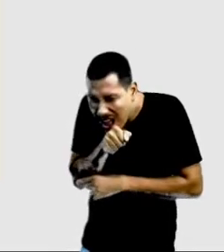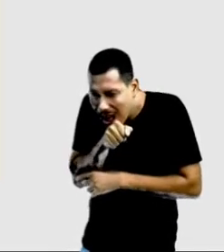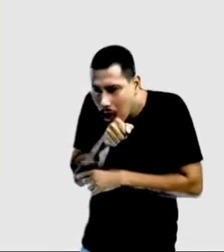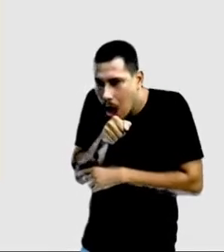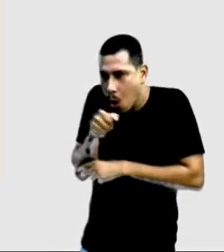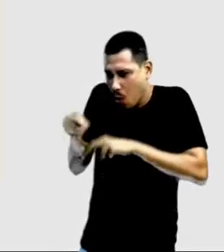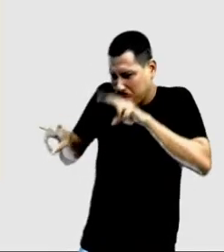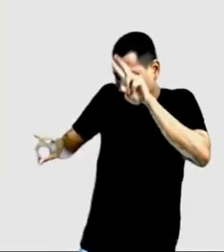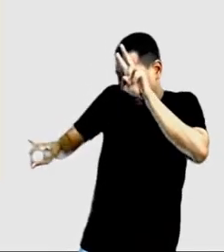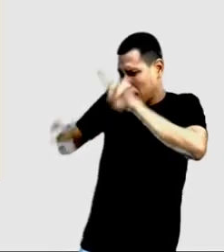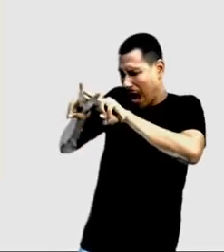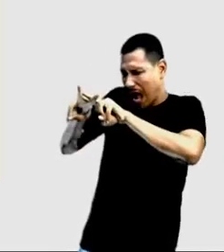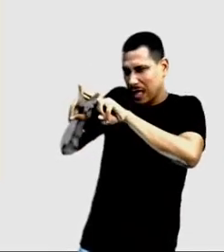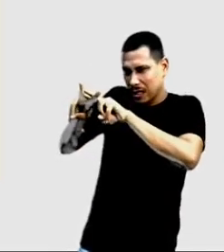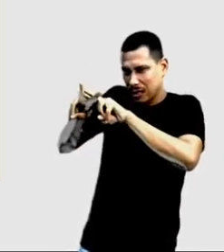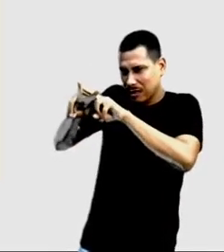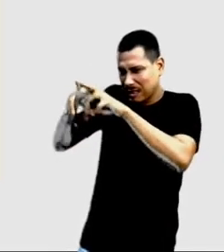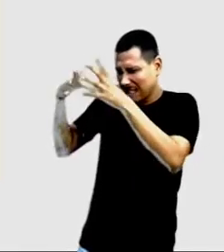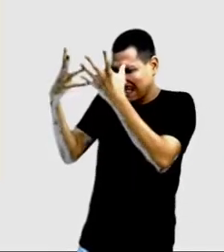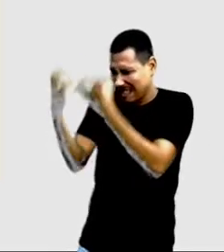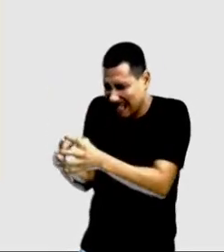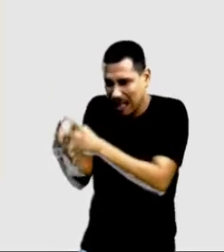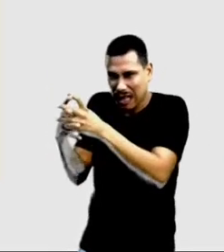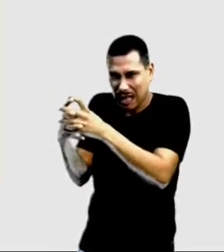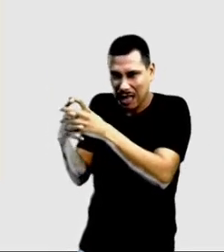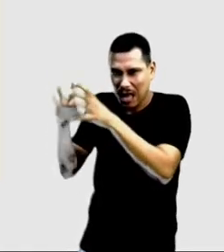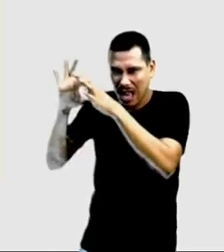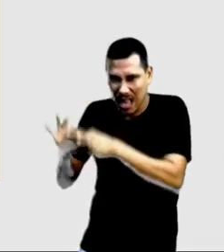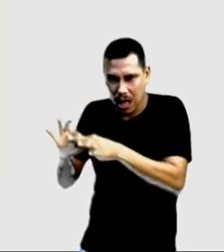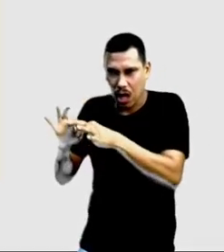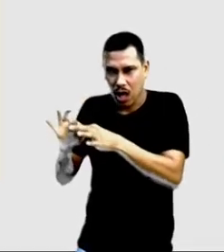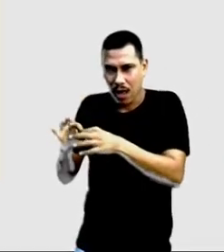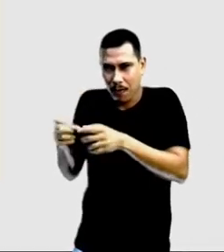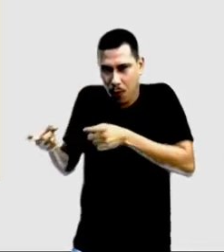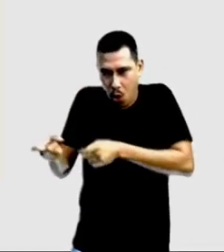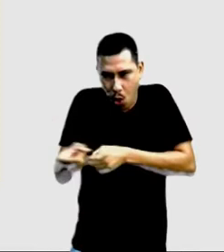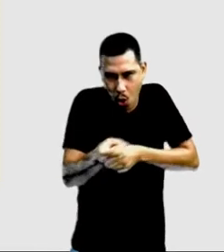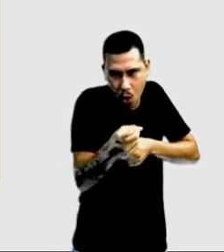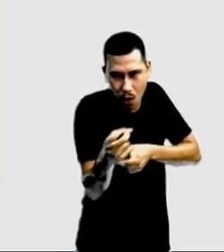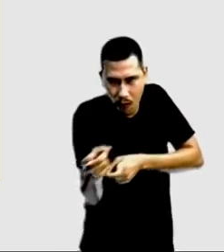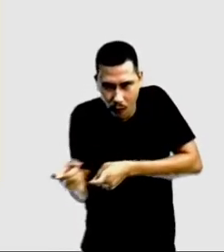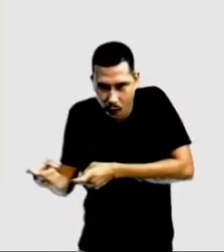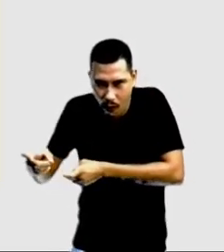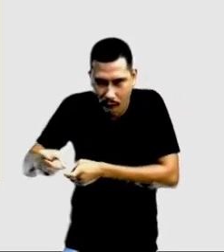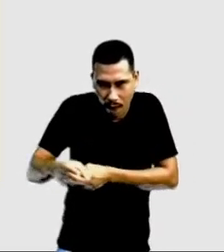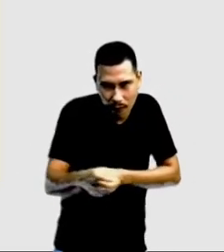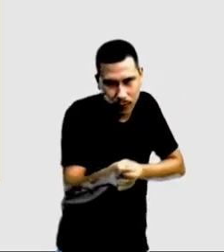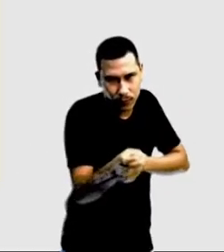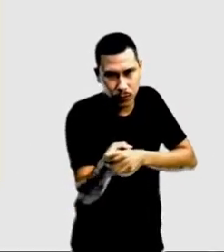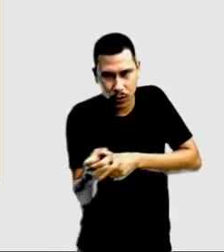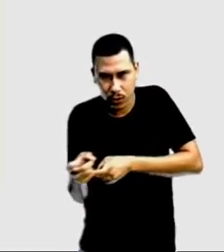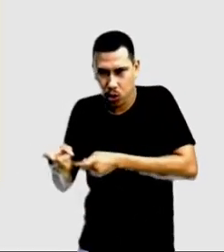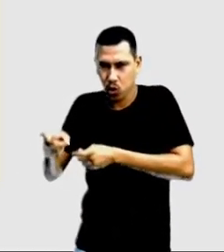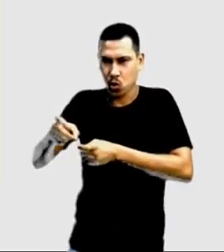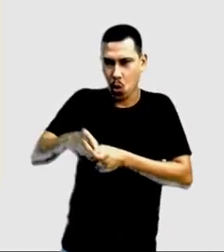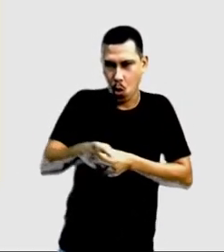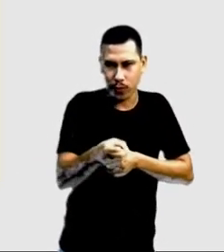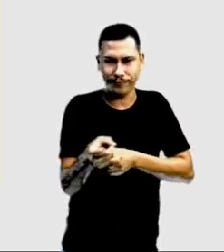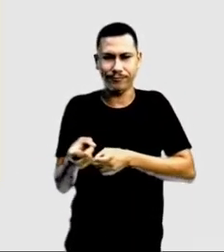armadilha colocada por caçadores. Assim, preso ao